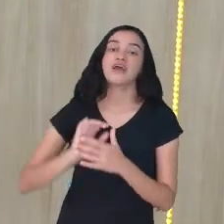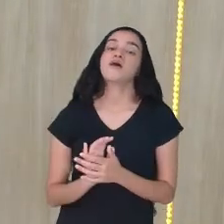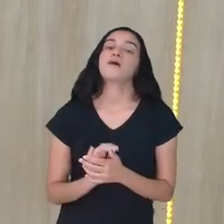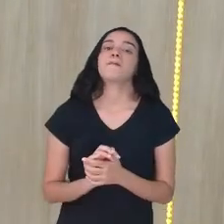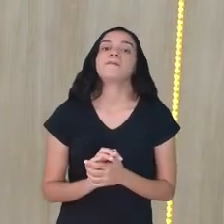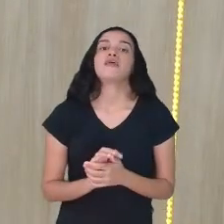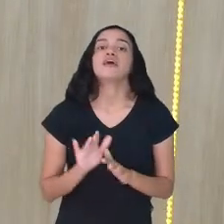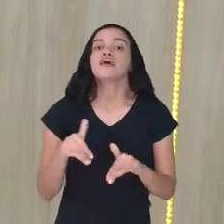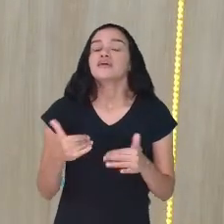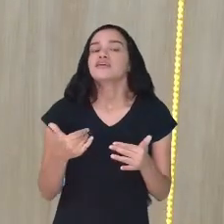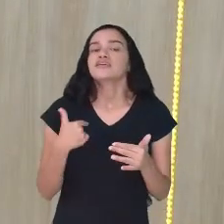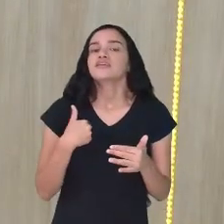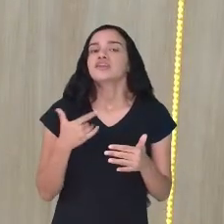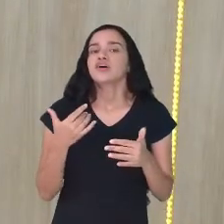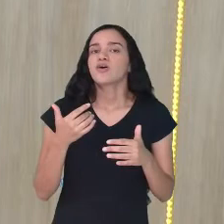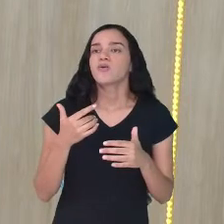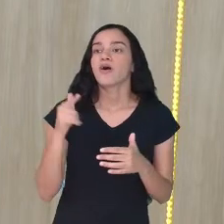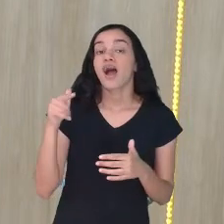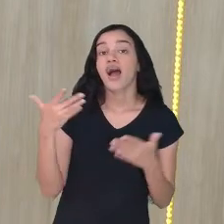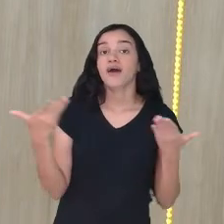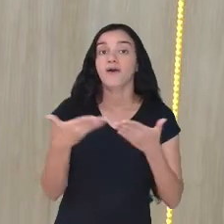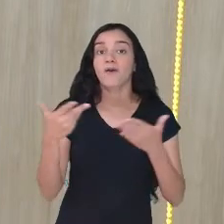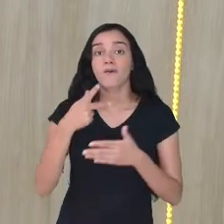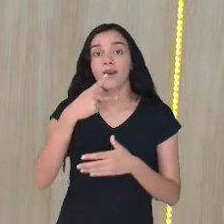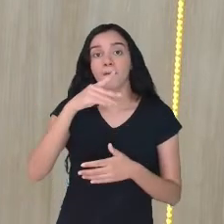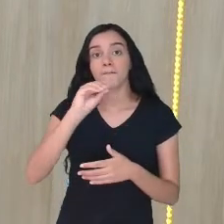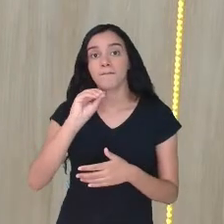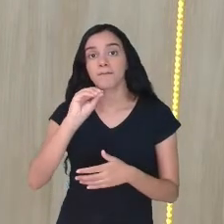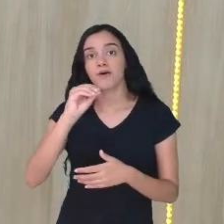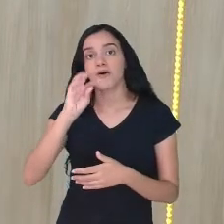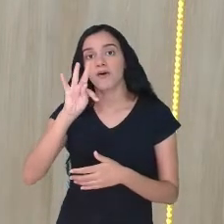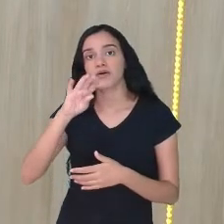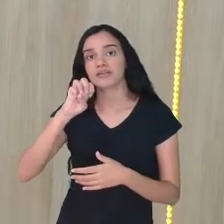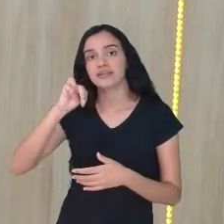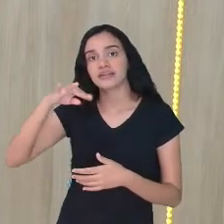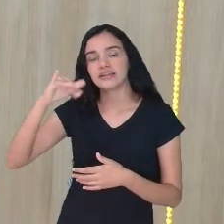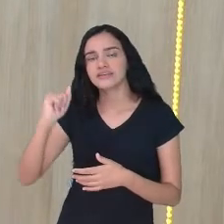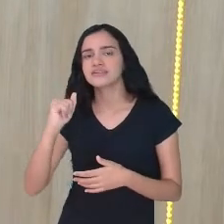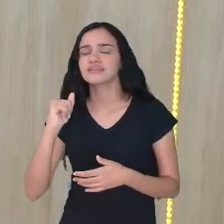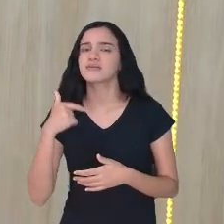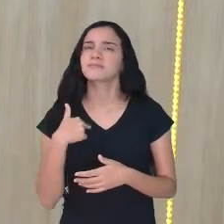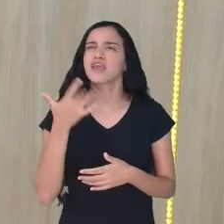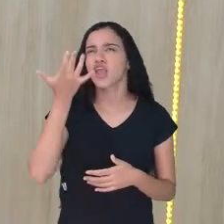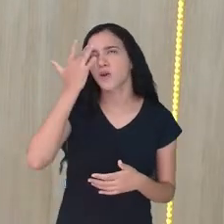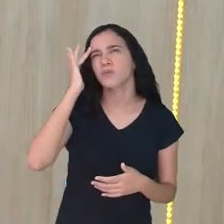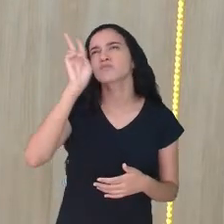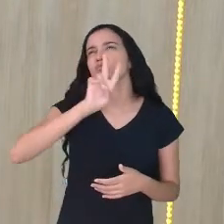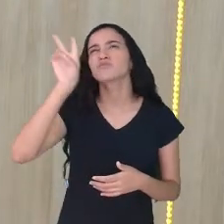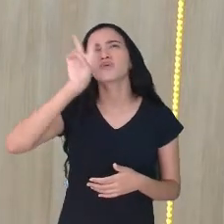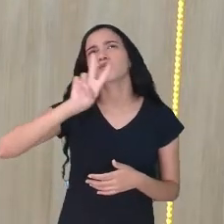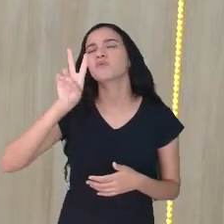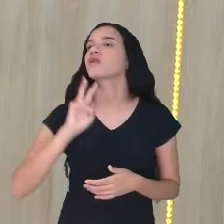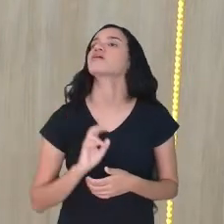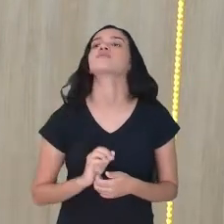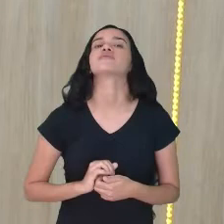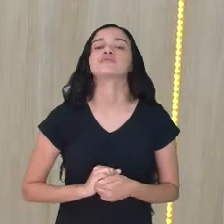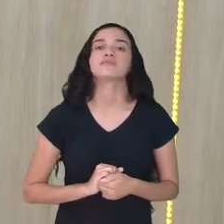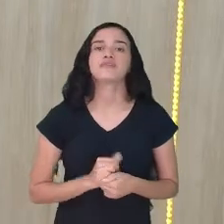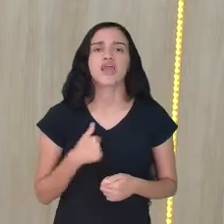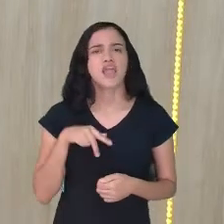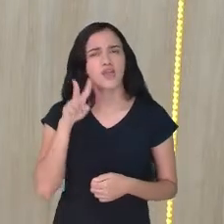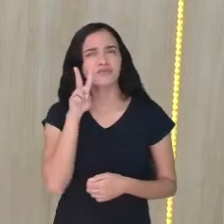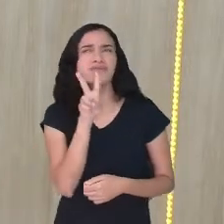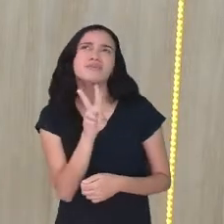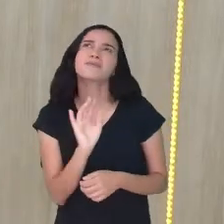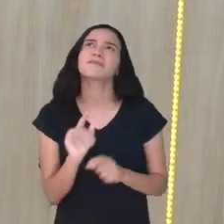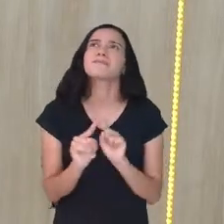dedos. Aqui ele já entrou em potência. Professor, em potência? Eu acho que eu não me lembro, não. Eu já vi,